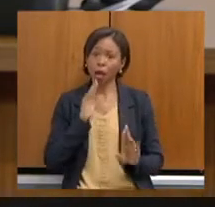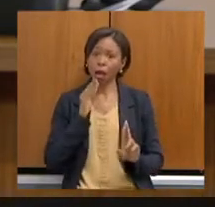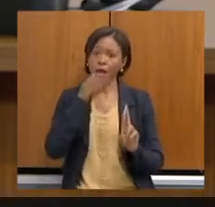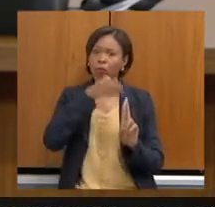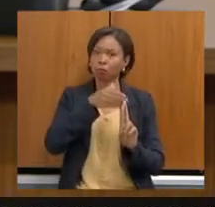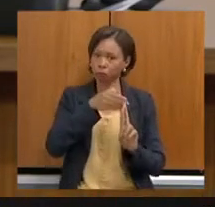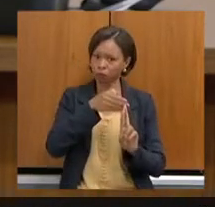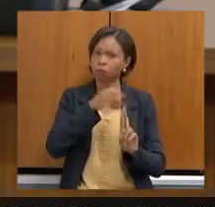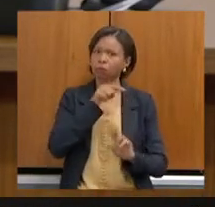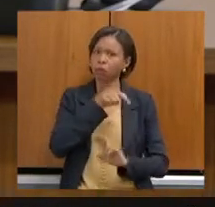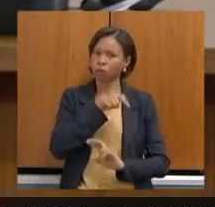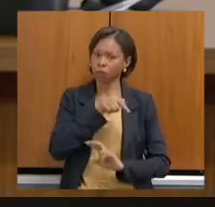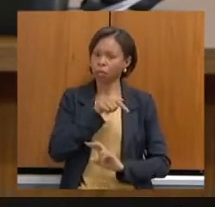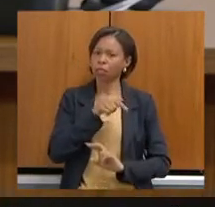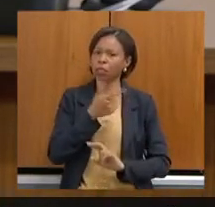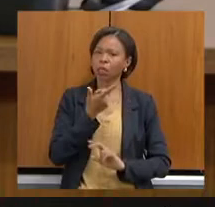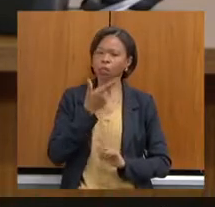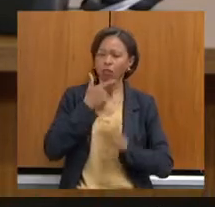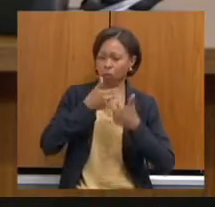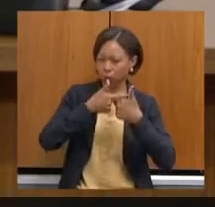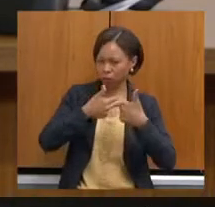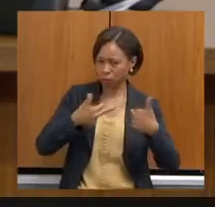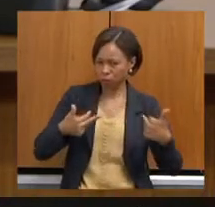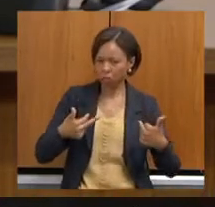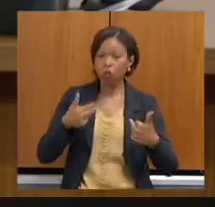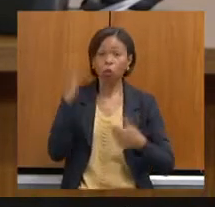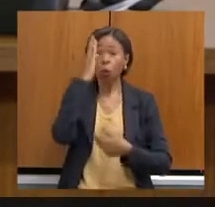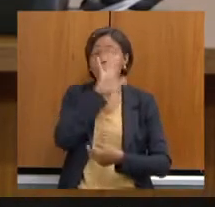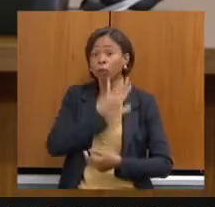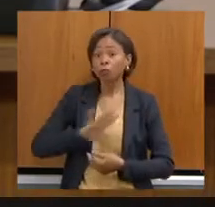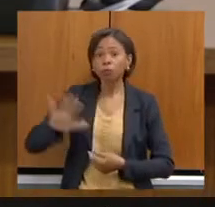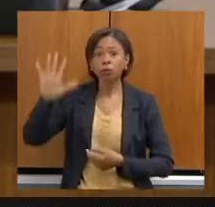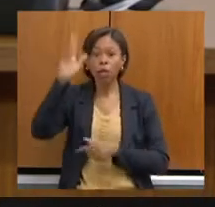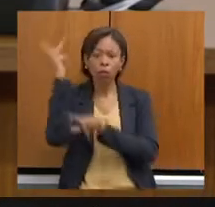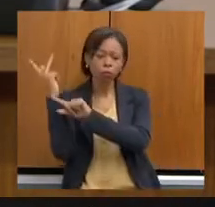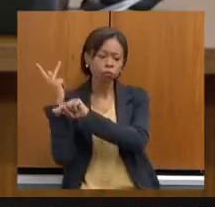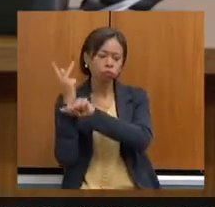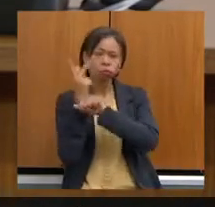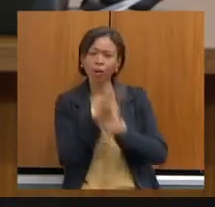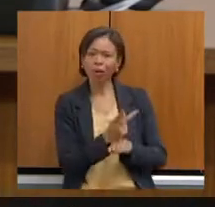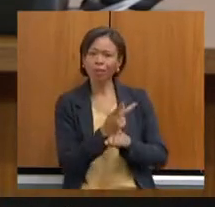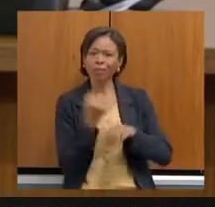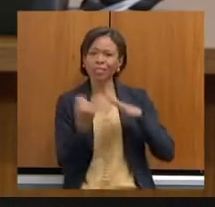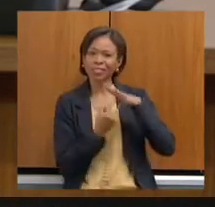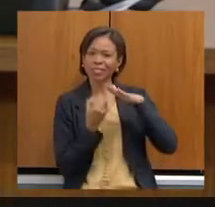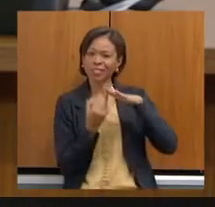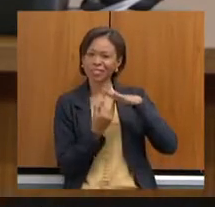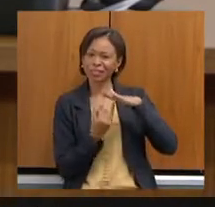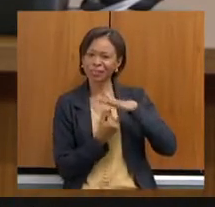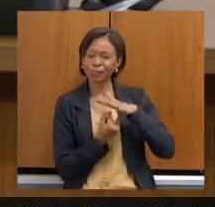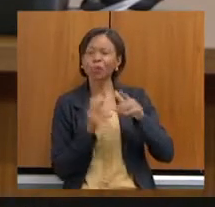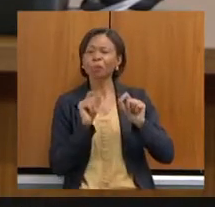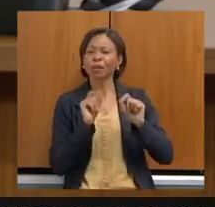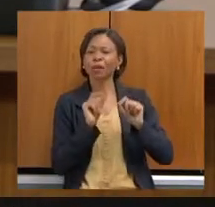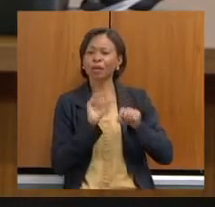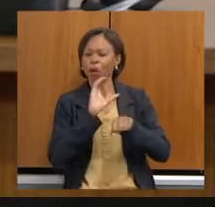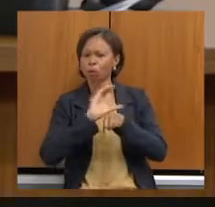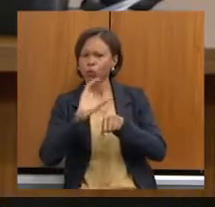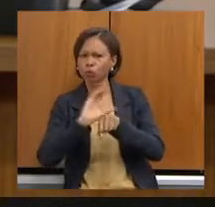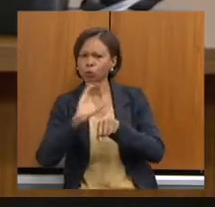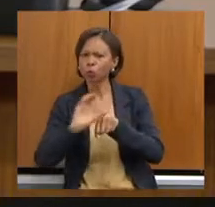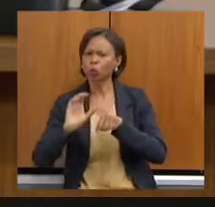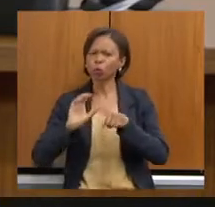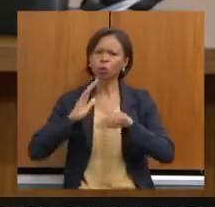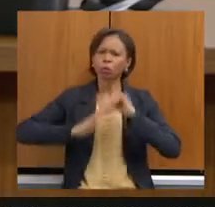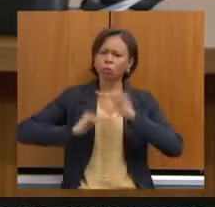motivo pelo qual pescoço do Brasil inteiro procuram o Instituto em Juiz de Fora para custo para capacitações